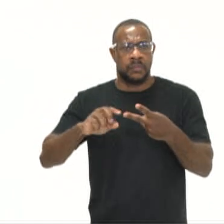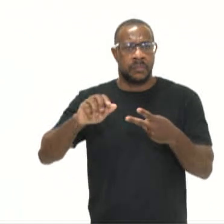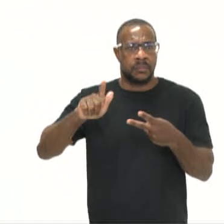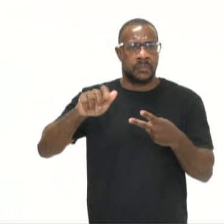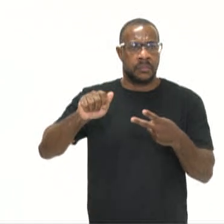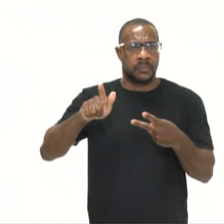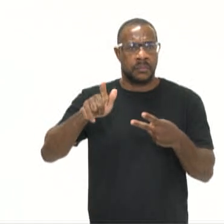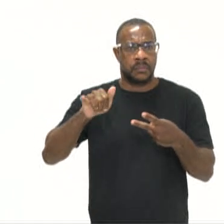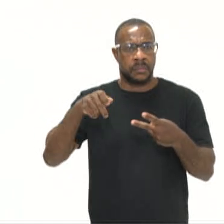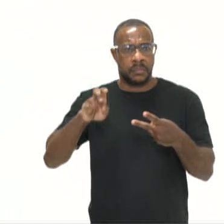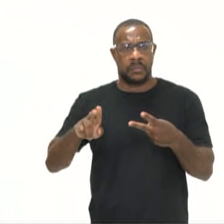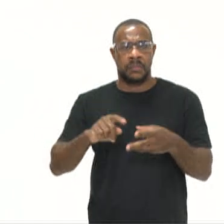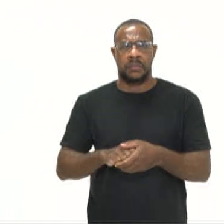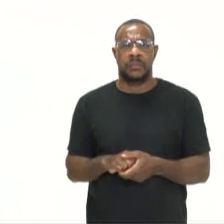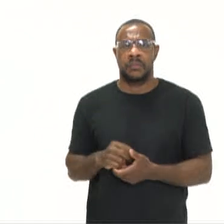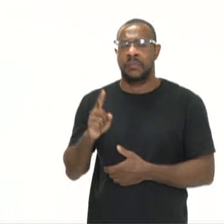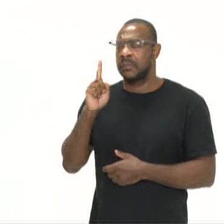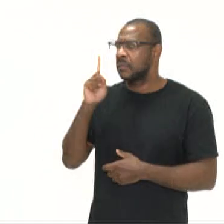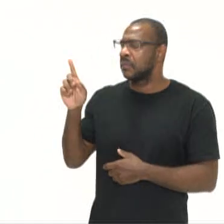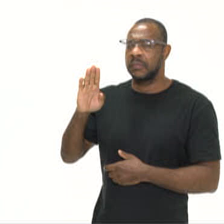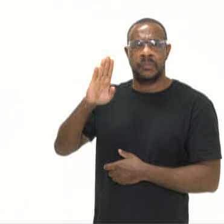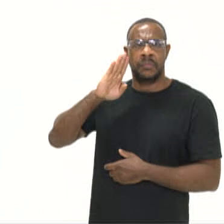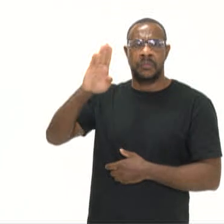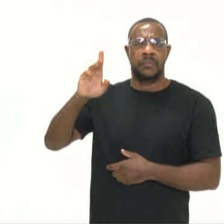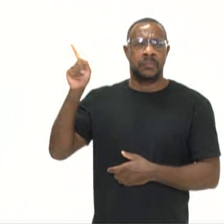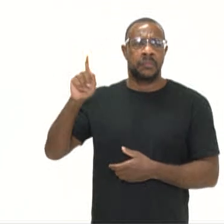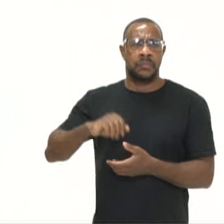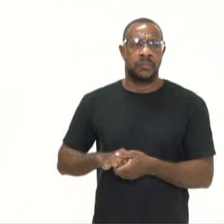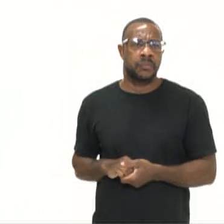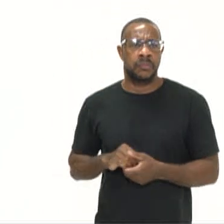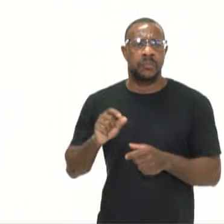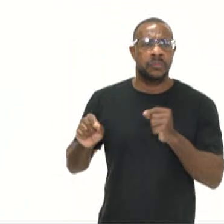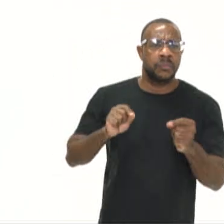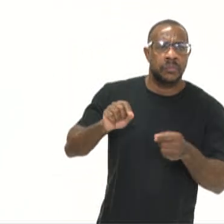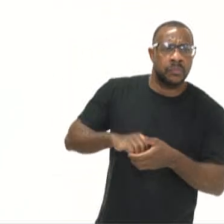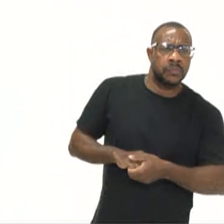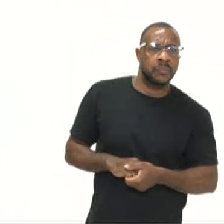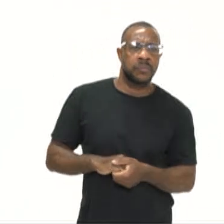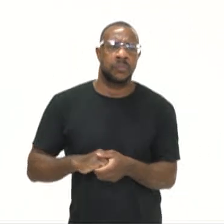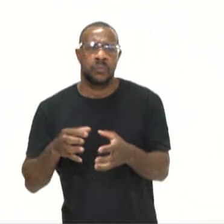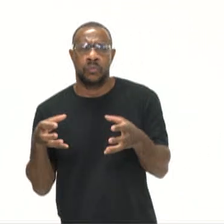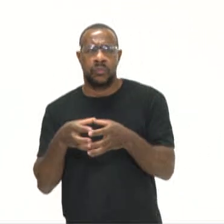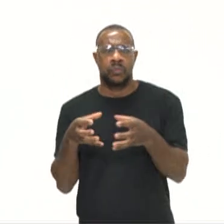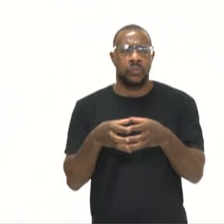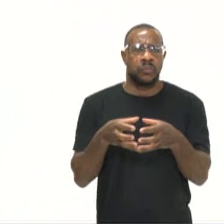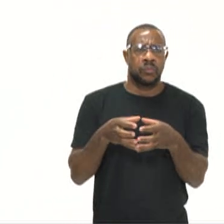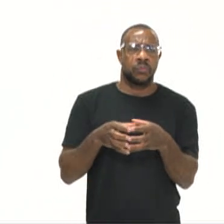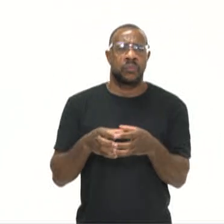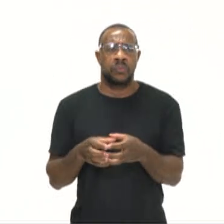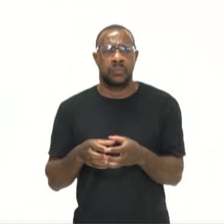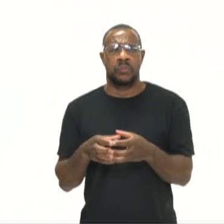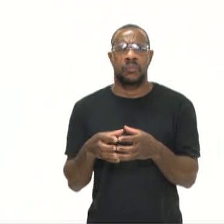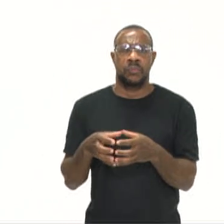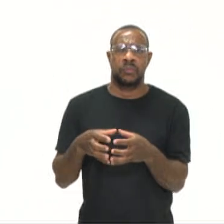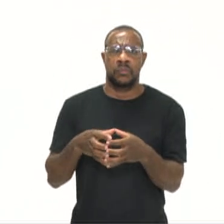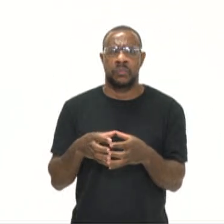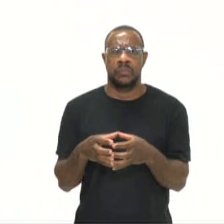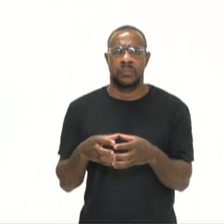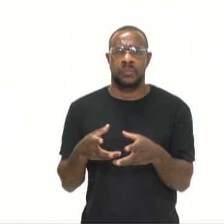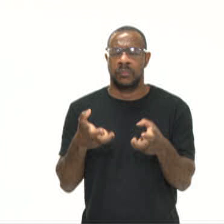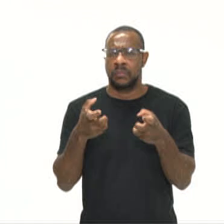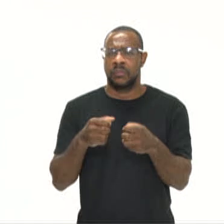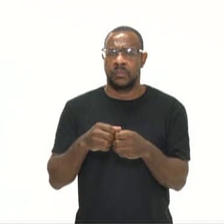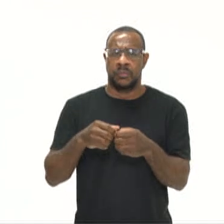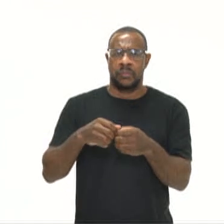a queda livre dos corpos? Ele estava junto nesse grupo aí, ó. Ele descobriu que todo corpo em